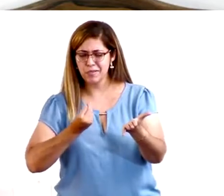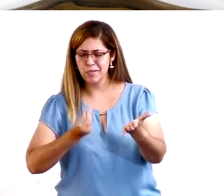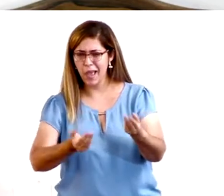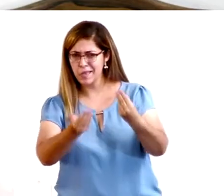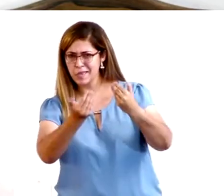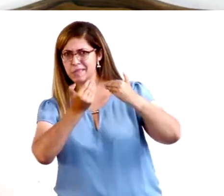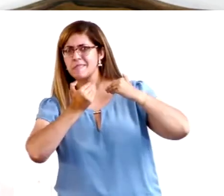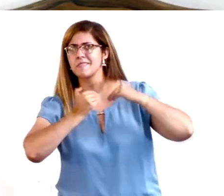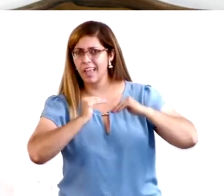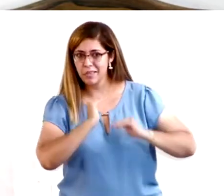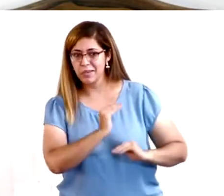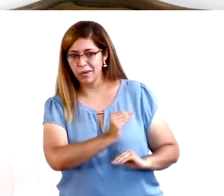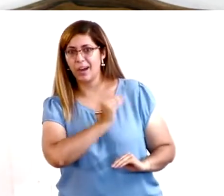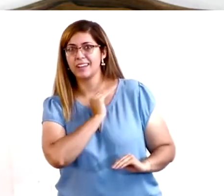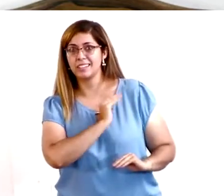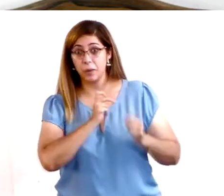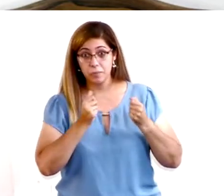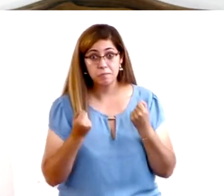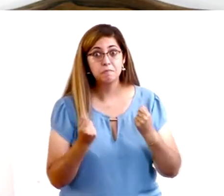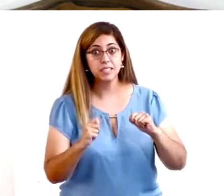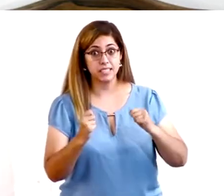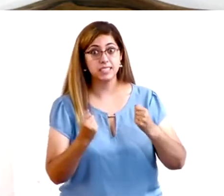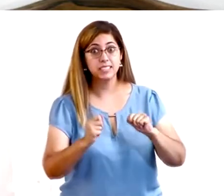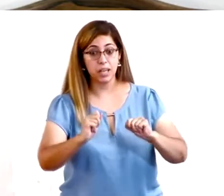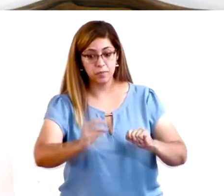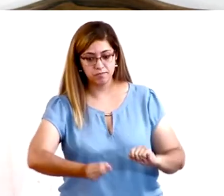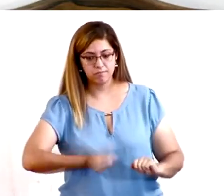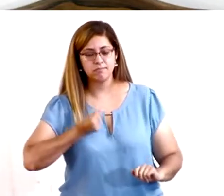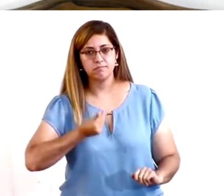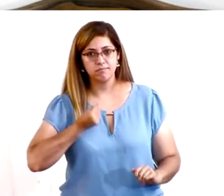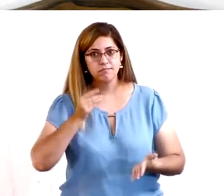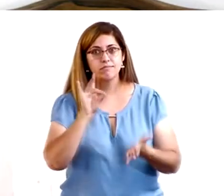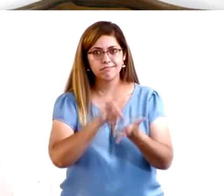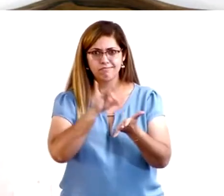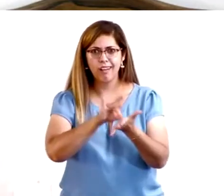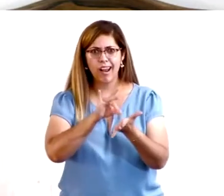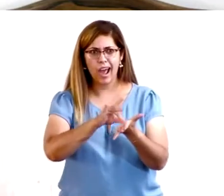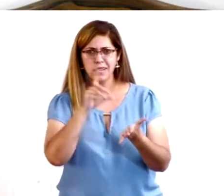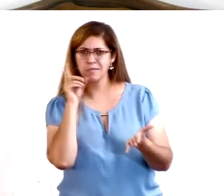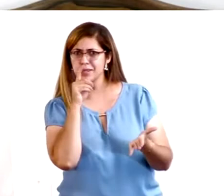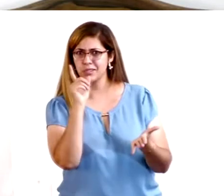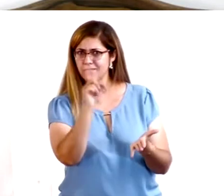não vivermos nessa verdade, nossa vida sempre será uma vida de mentira.